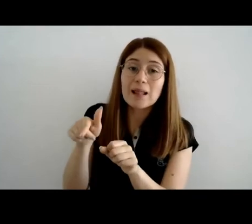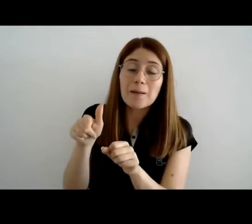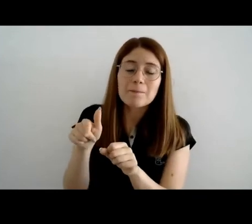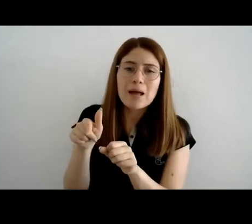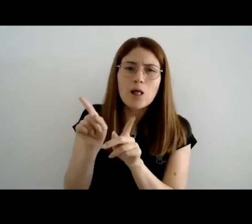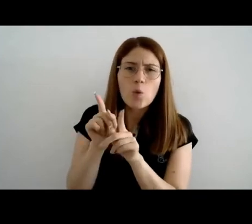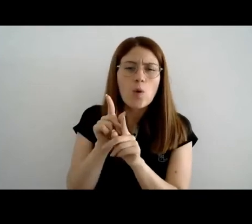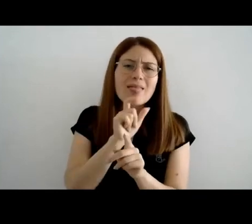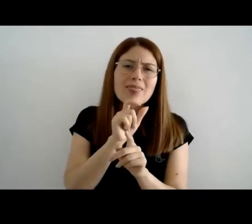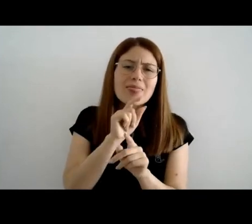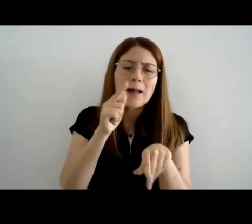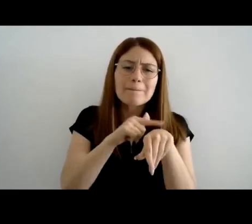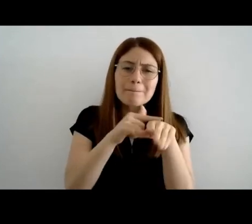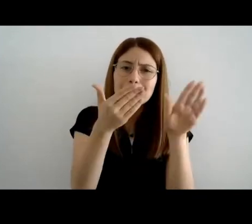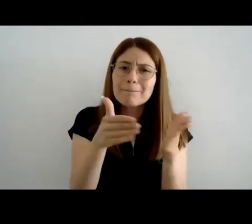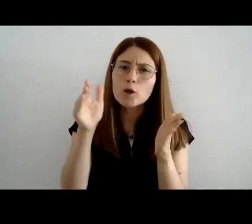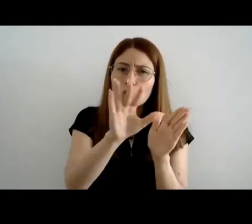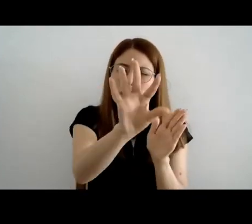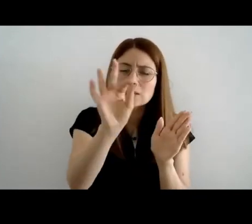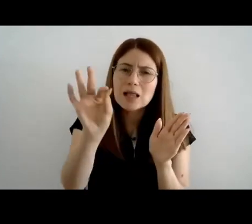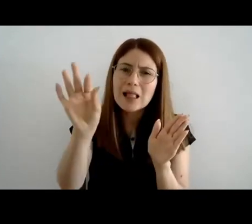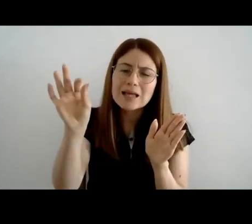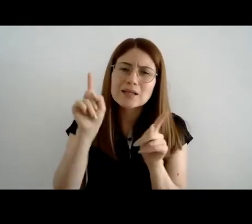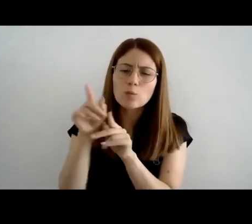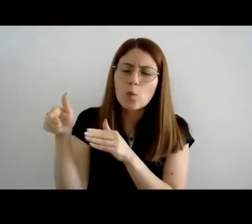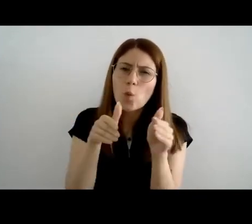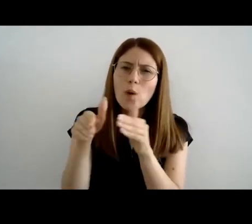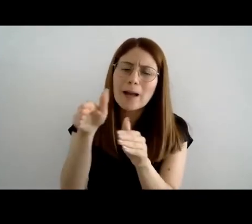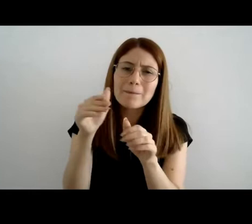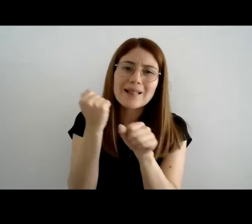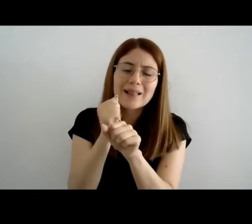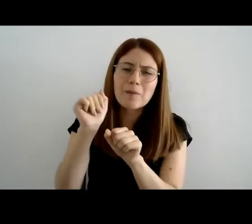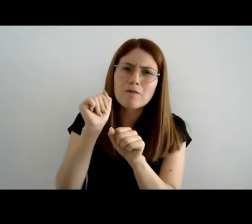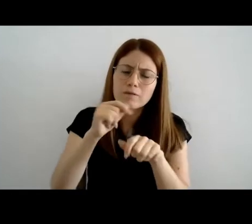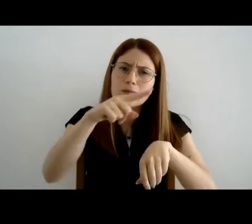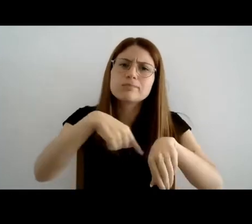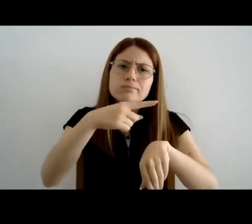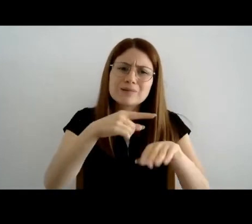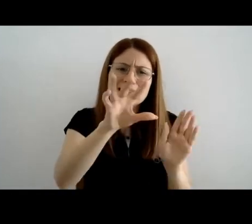de ter um período de seleção e um percurso de carreira longo. Portanto, a seleção há de